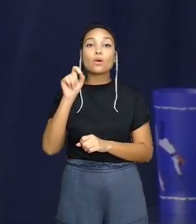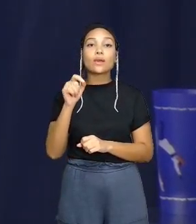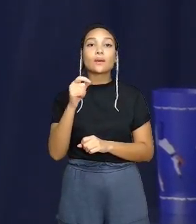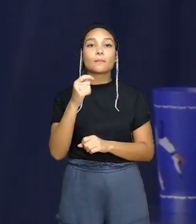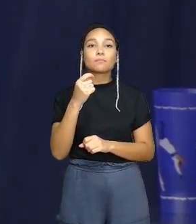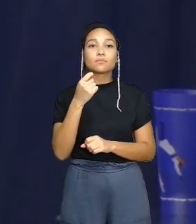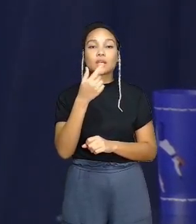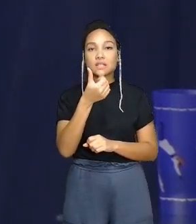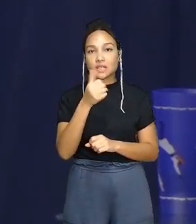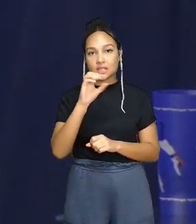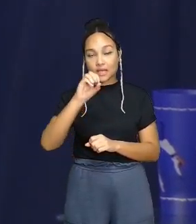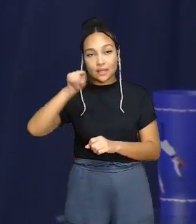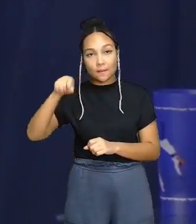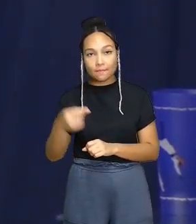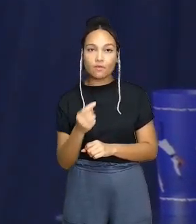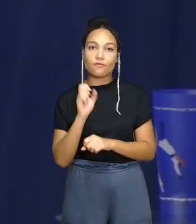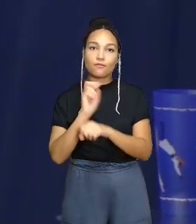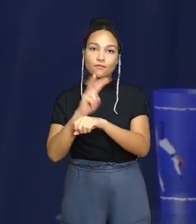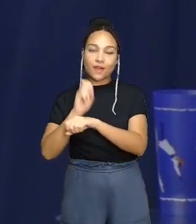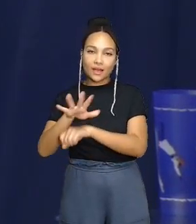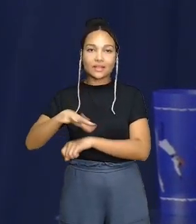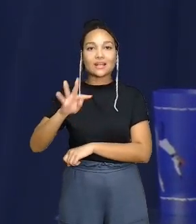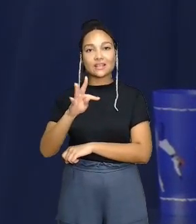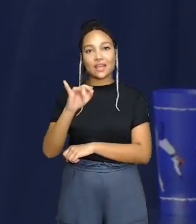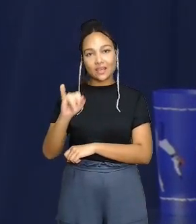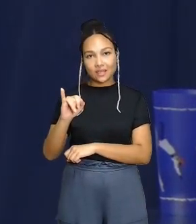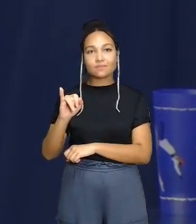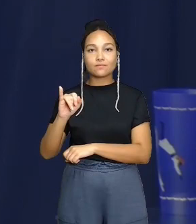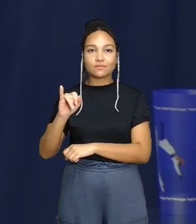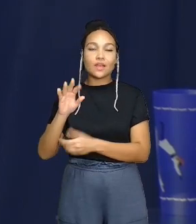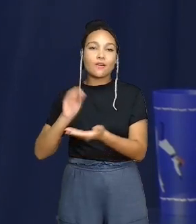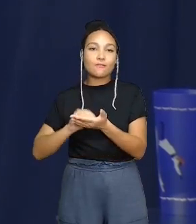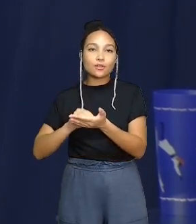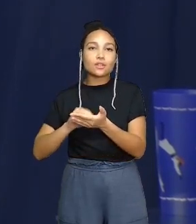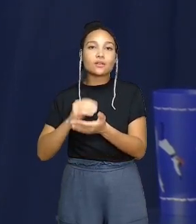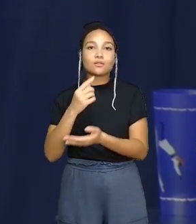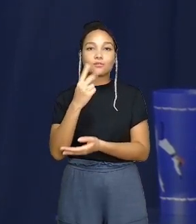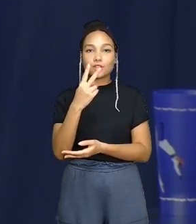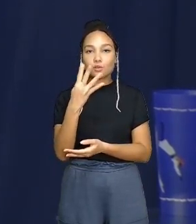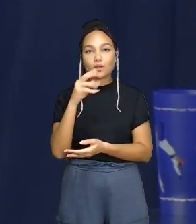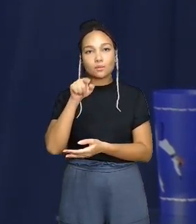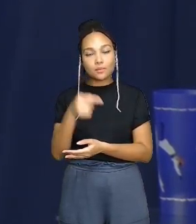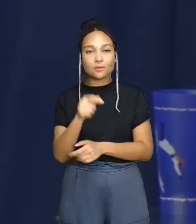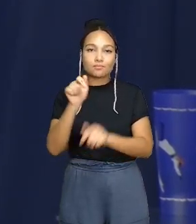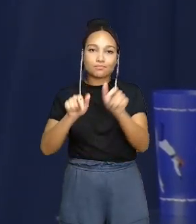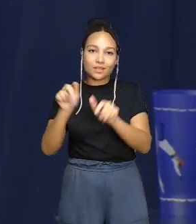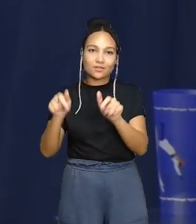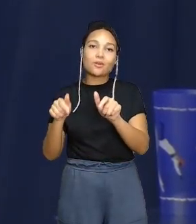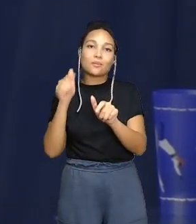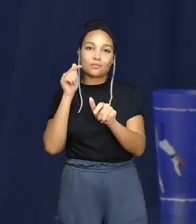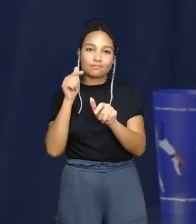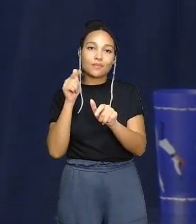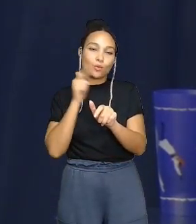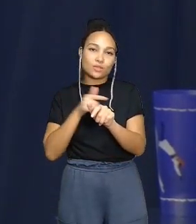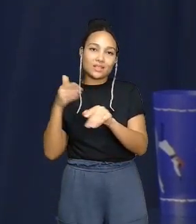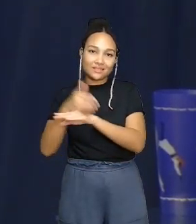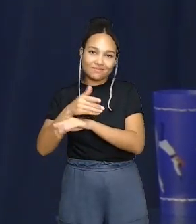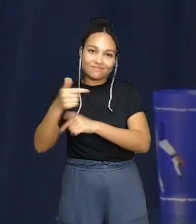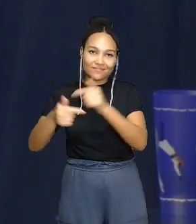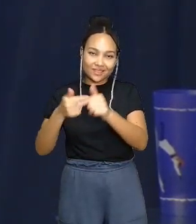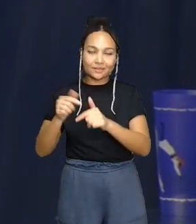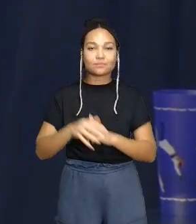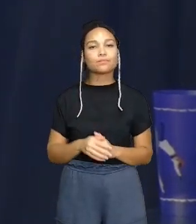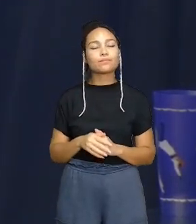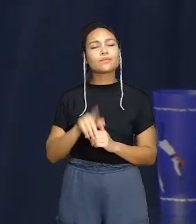relacionadas à área de TI, com um déficit de pelo menos 24 mil profissionais habilitados para essas vagas. E uma perspectiva